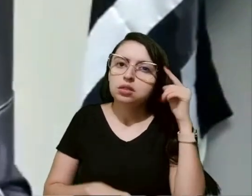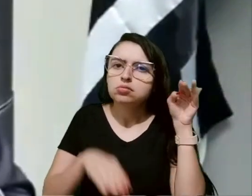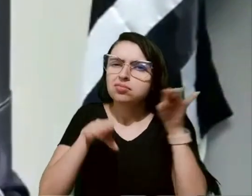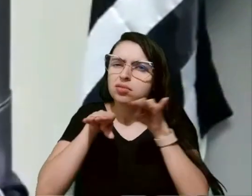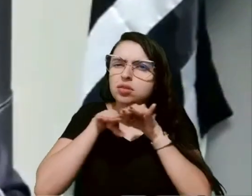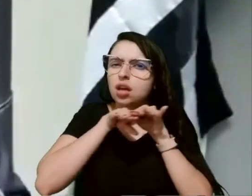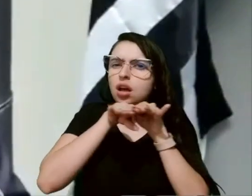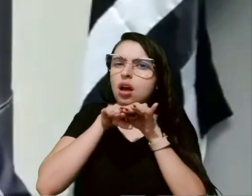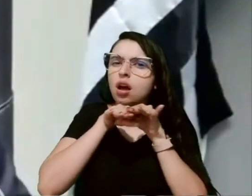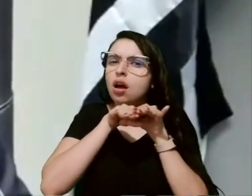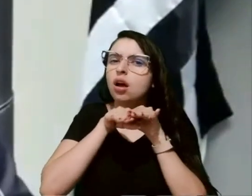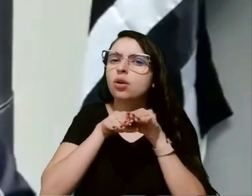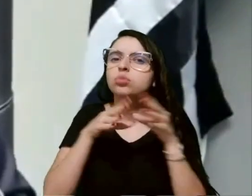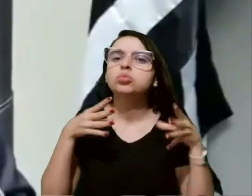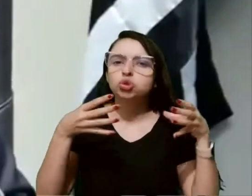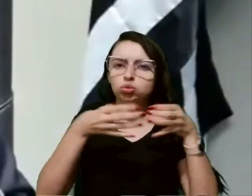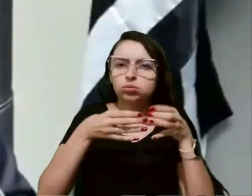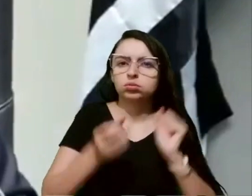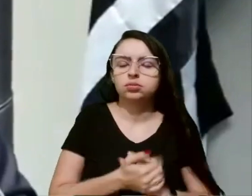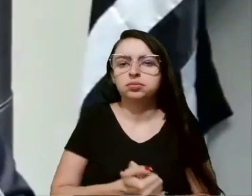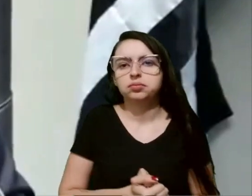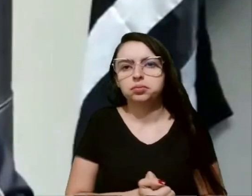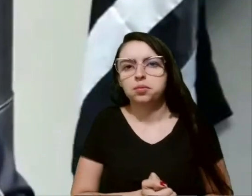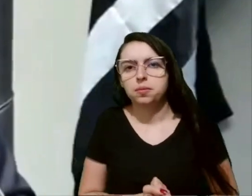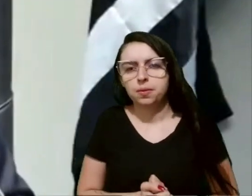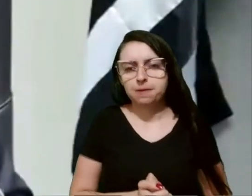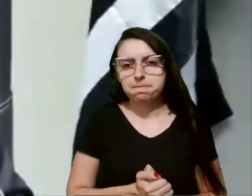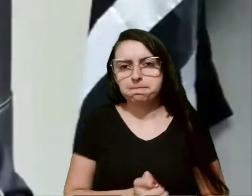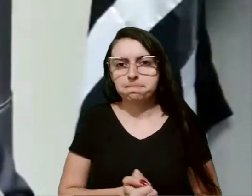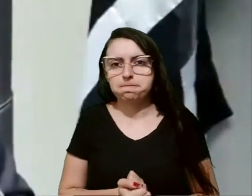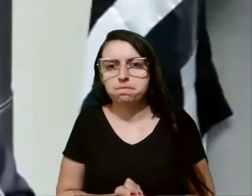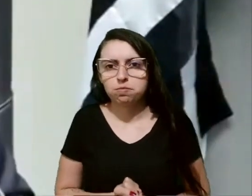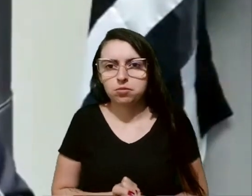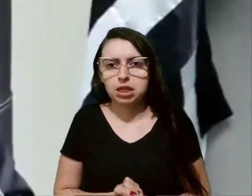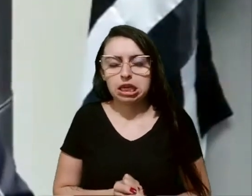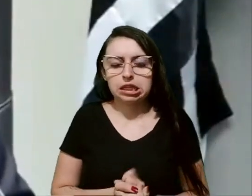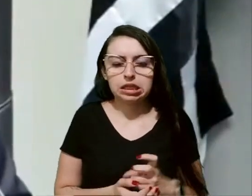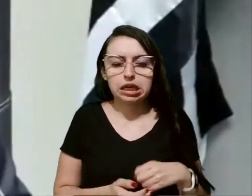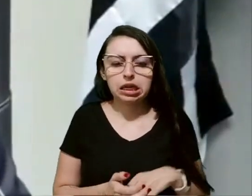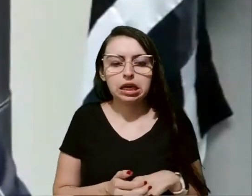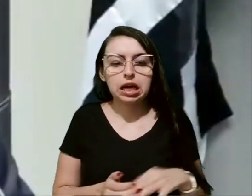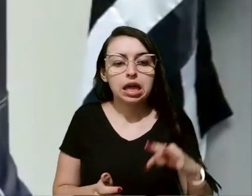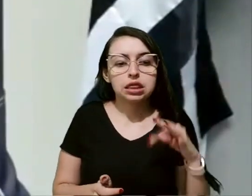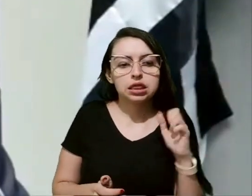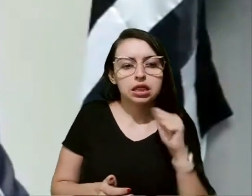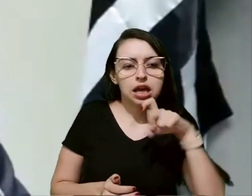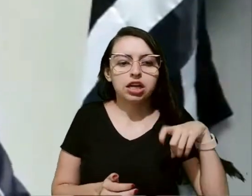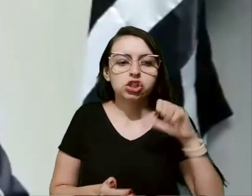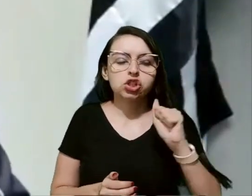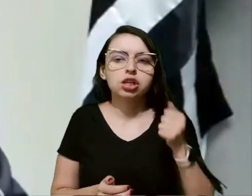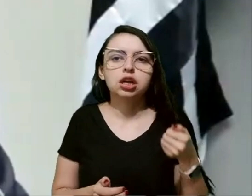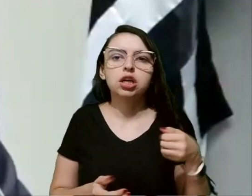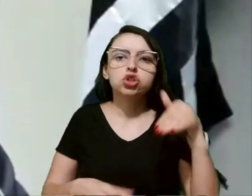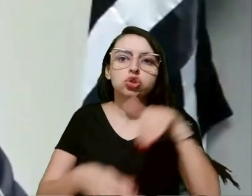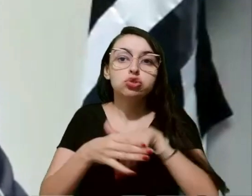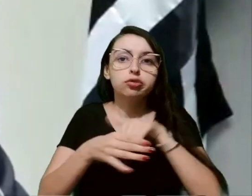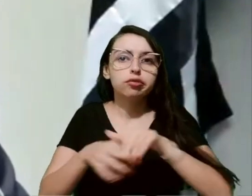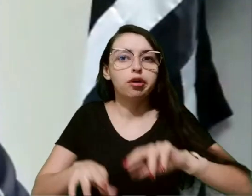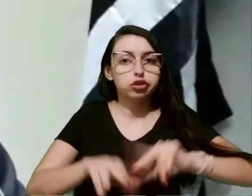maneira muito parecida entre si. Tanto que a taxa de voto divergente é muito